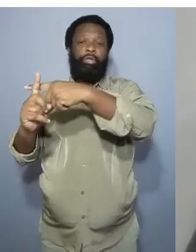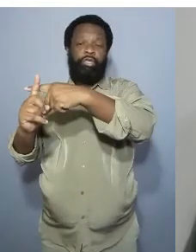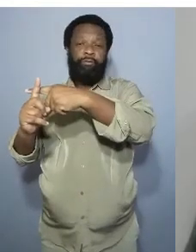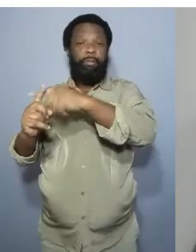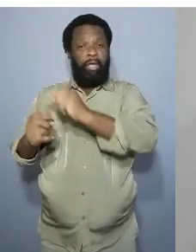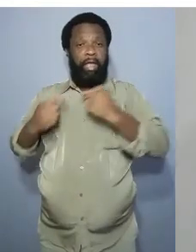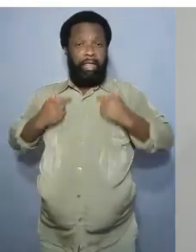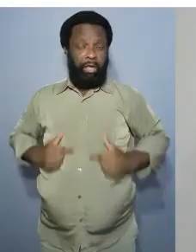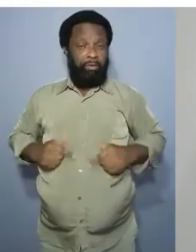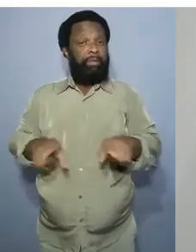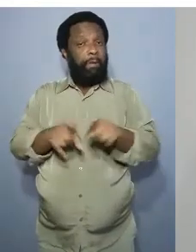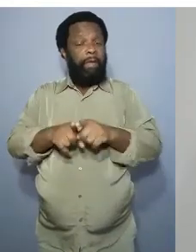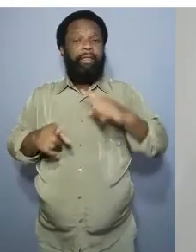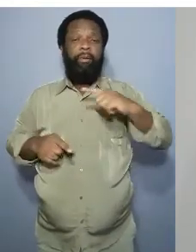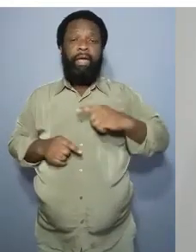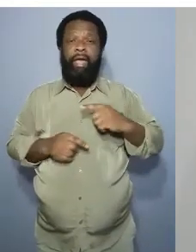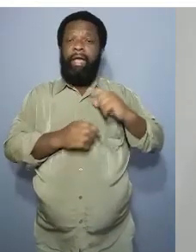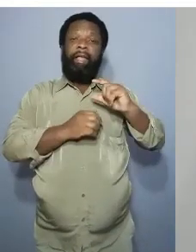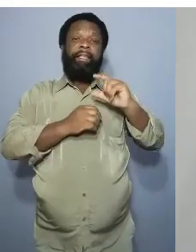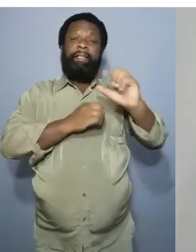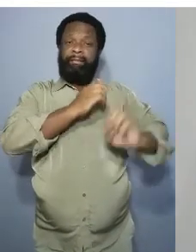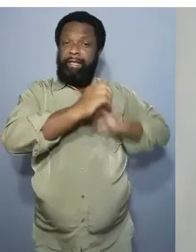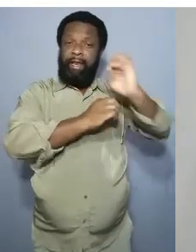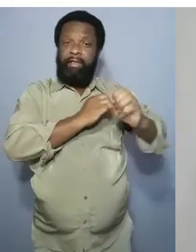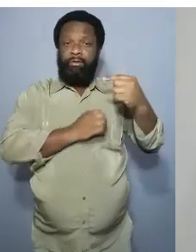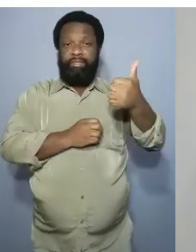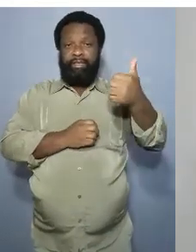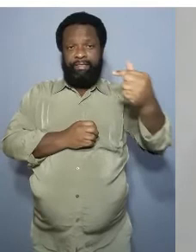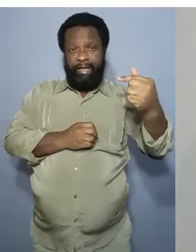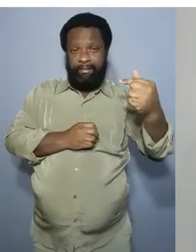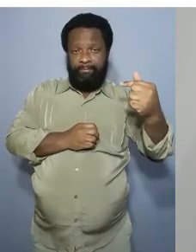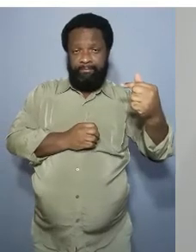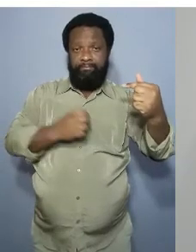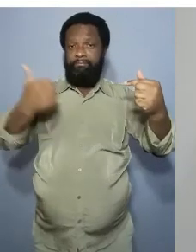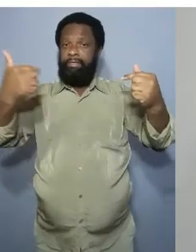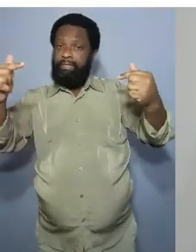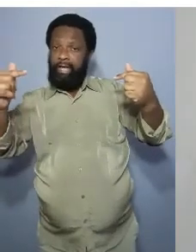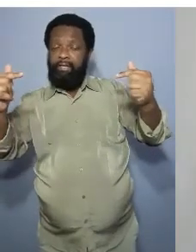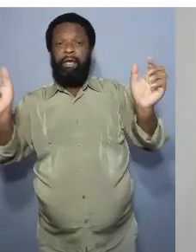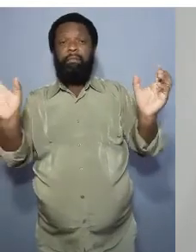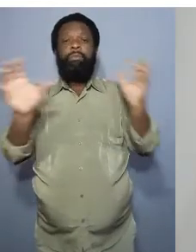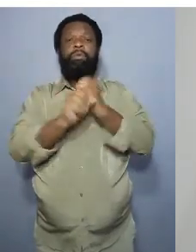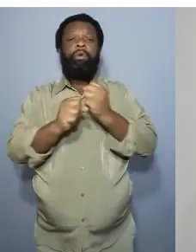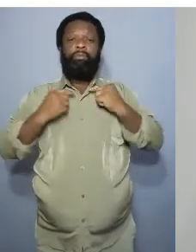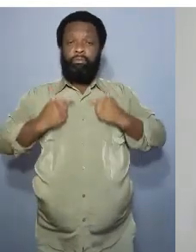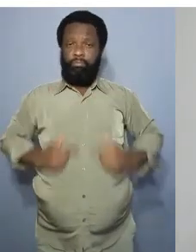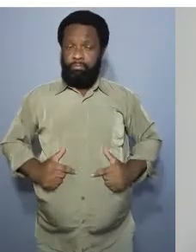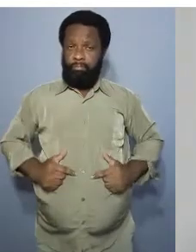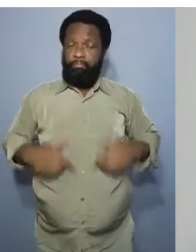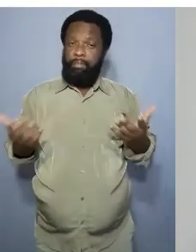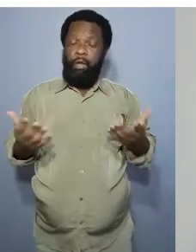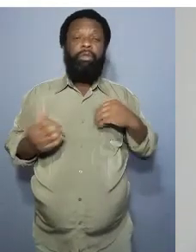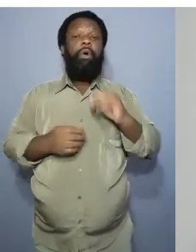positivas. Se ele é neutro, então ele também tem 17 cargas negativas. Então 17 positivas com 17 negativas se